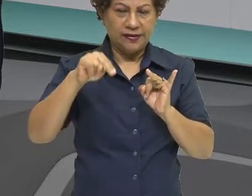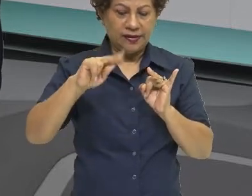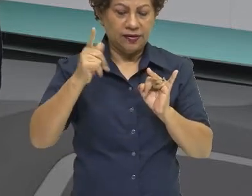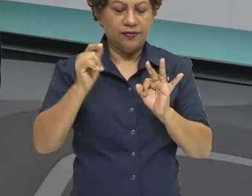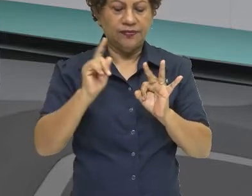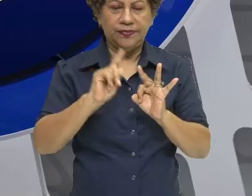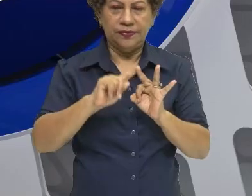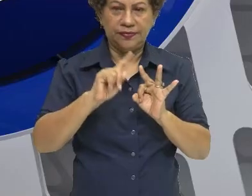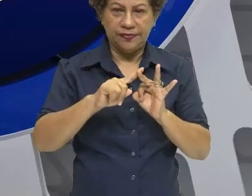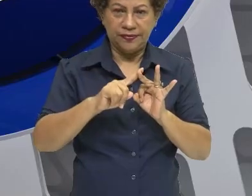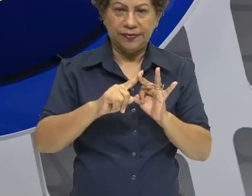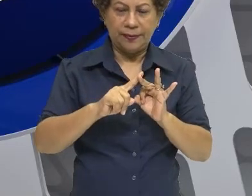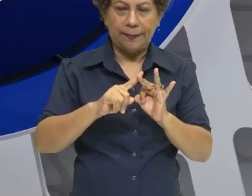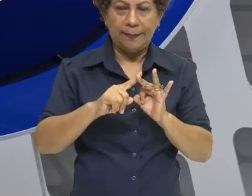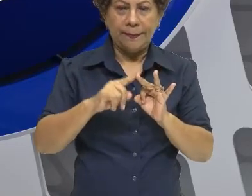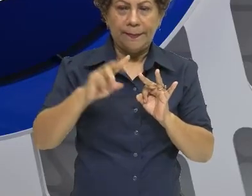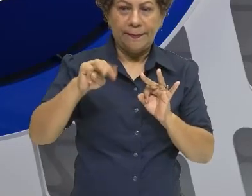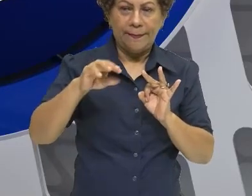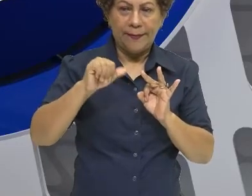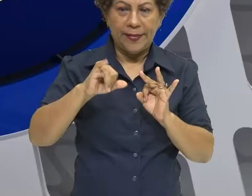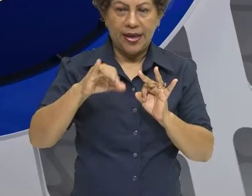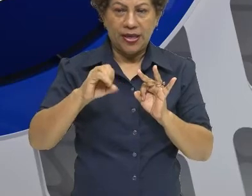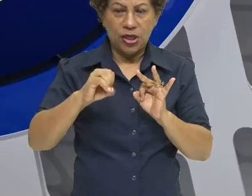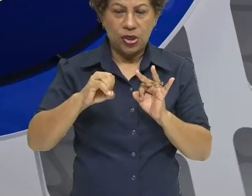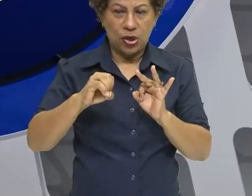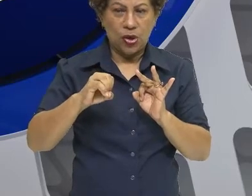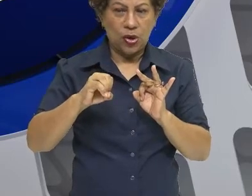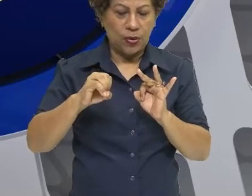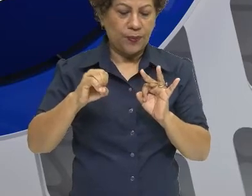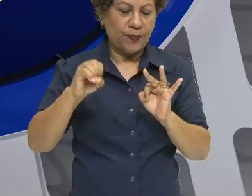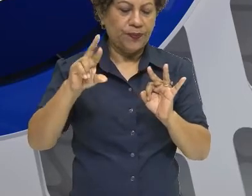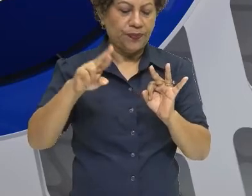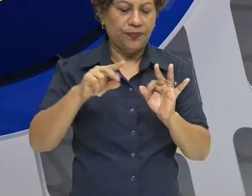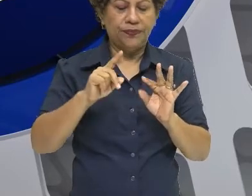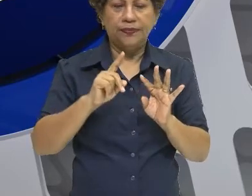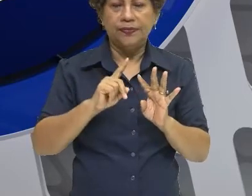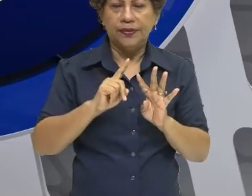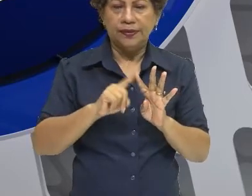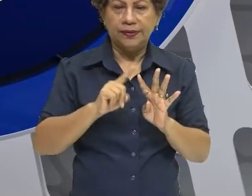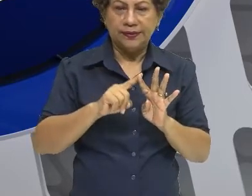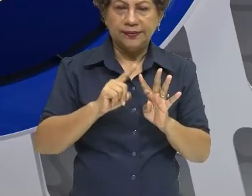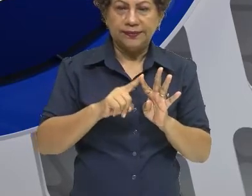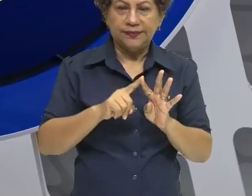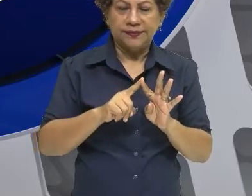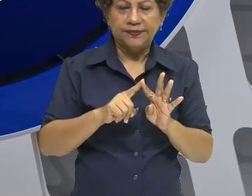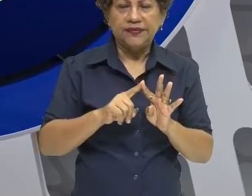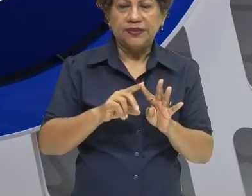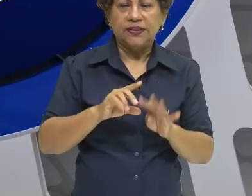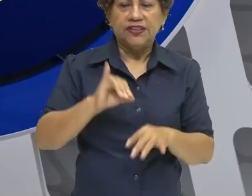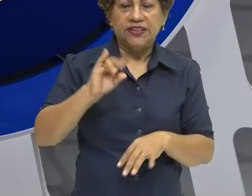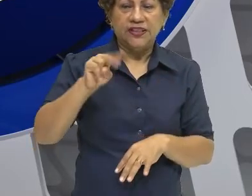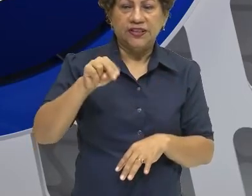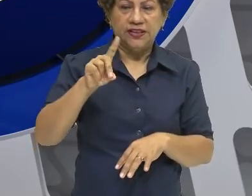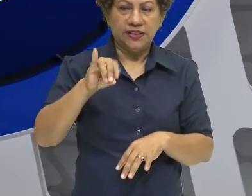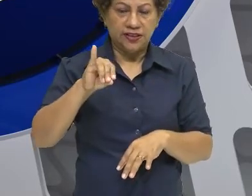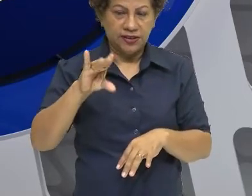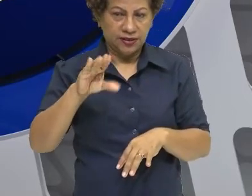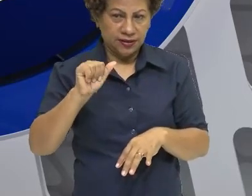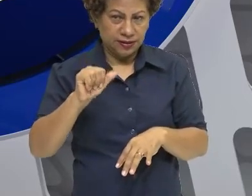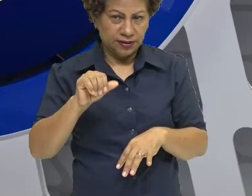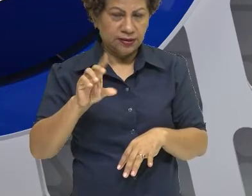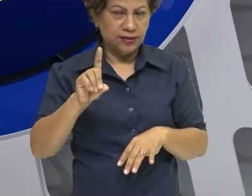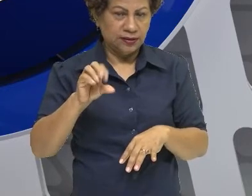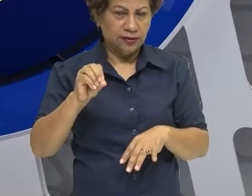filha. Porque a gente, lógico, aí depois, né, a gente vai entender que é o anelar, o indicador, enfim.